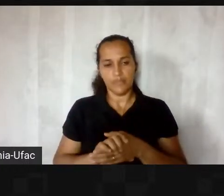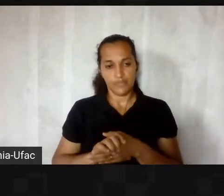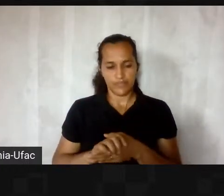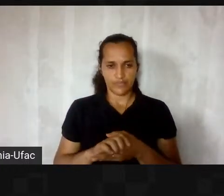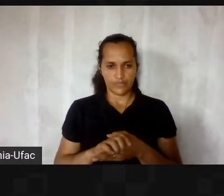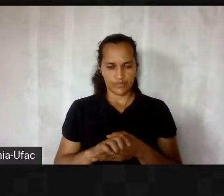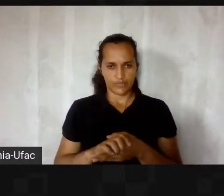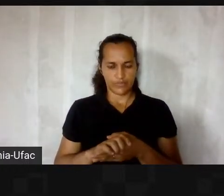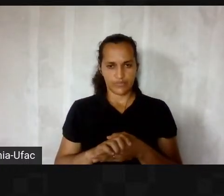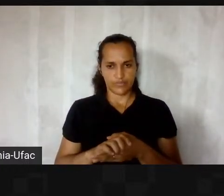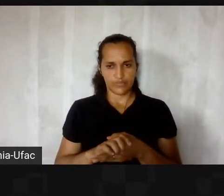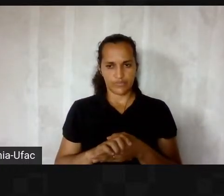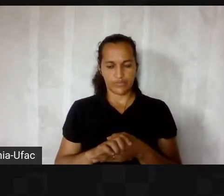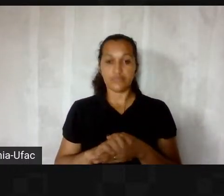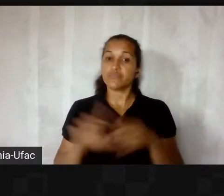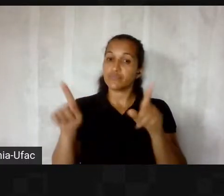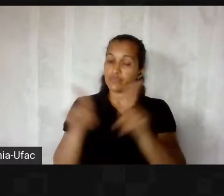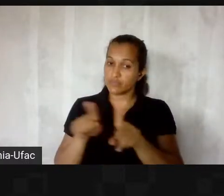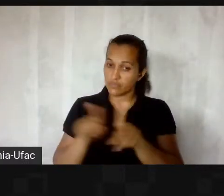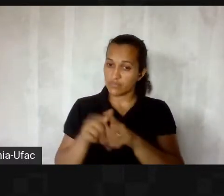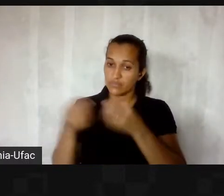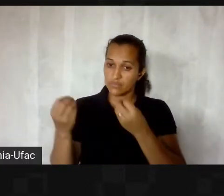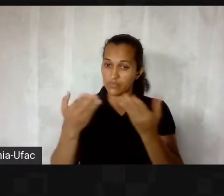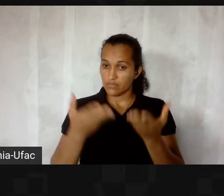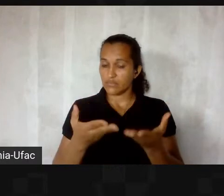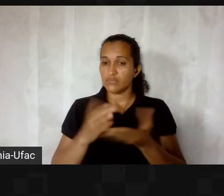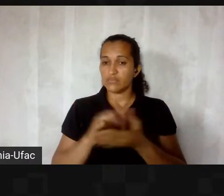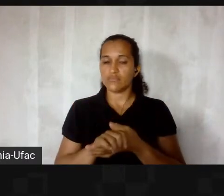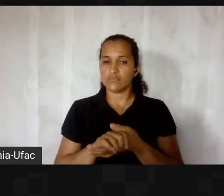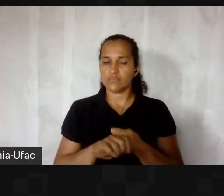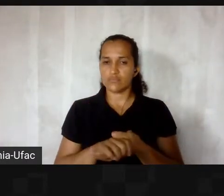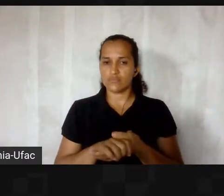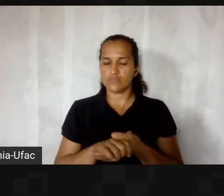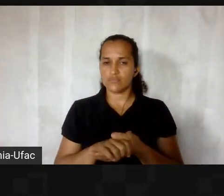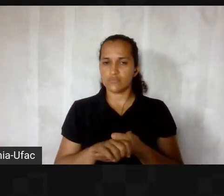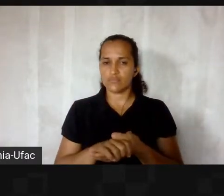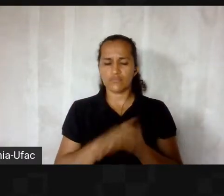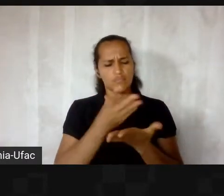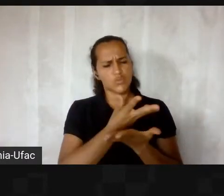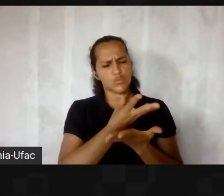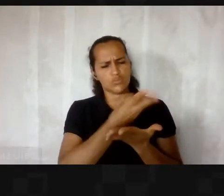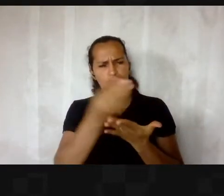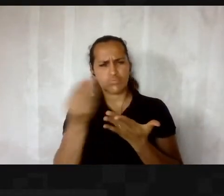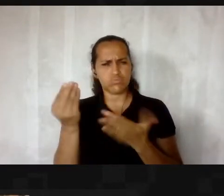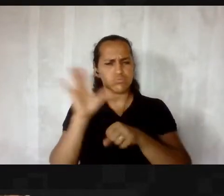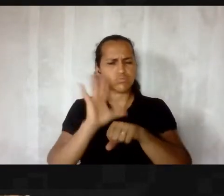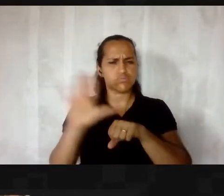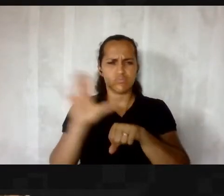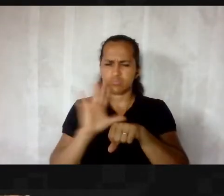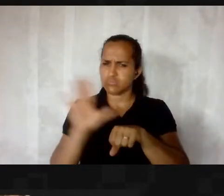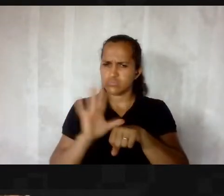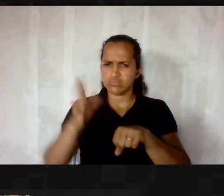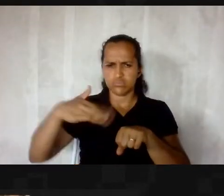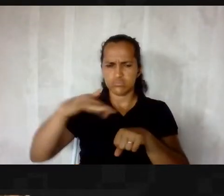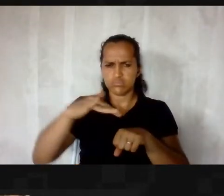Letras também ofereceu vários cursos, aliás, os professores,